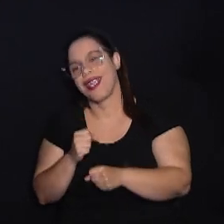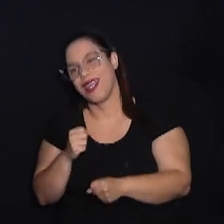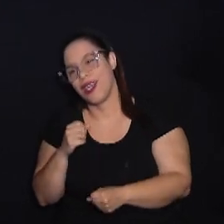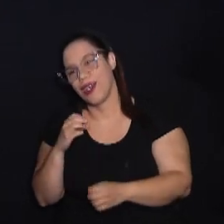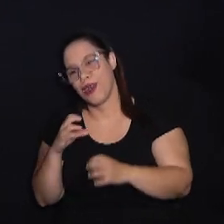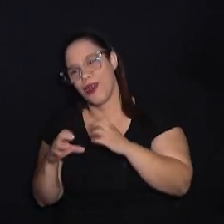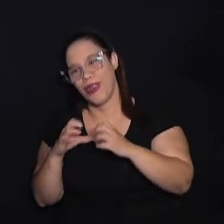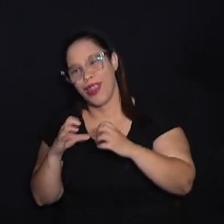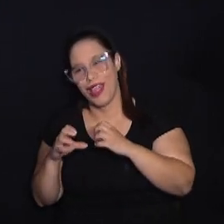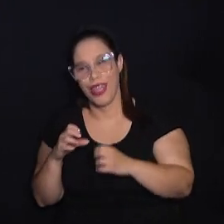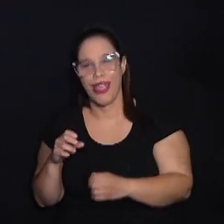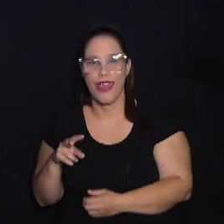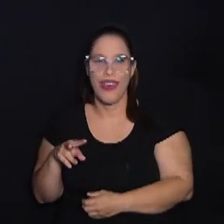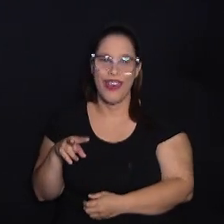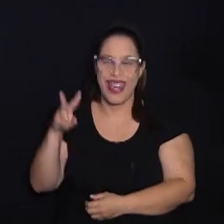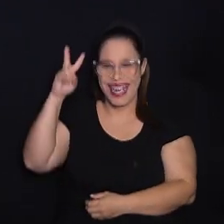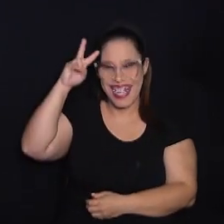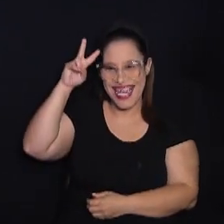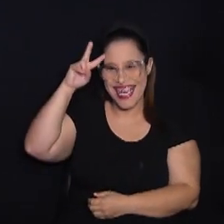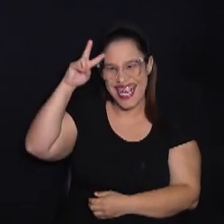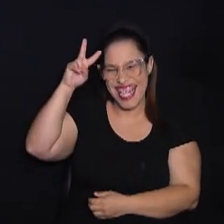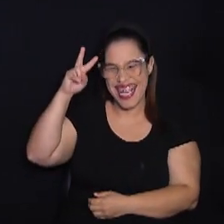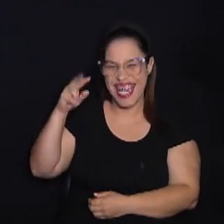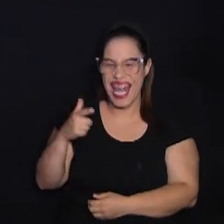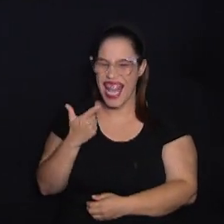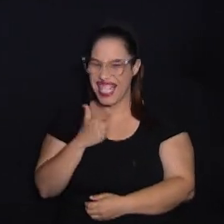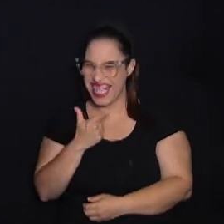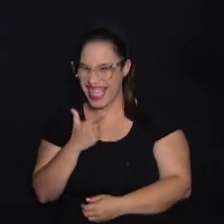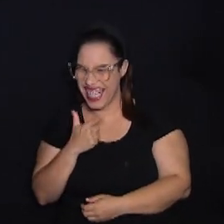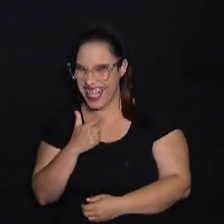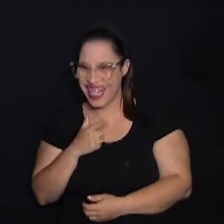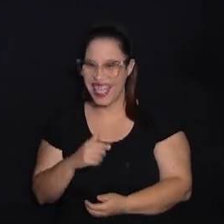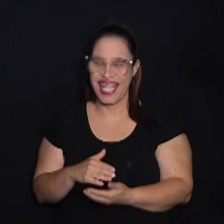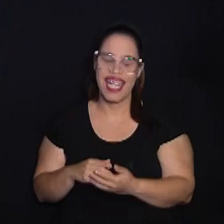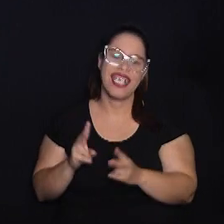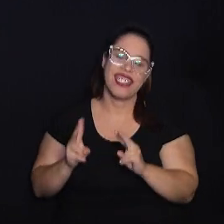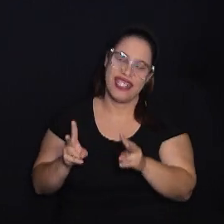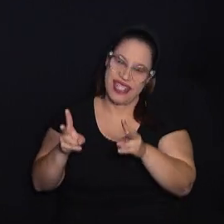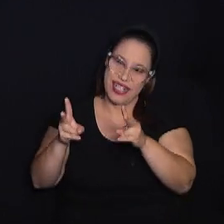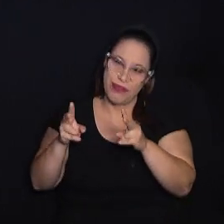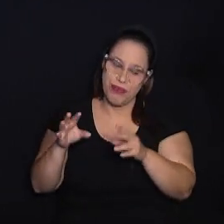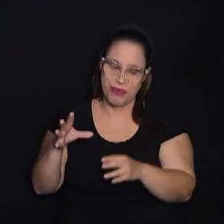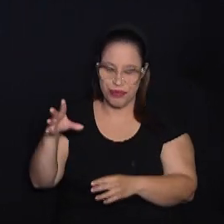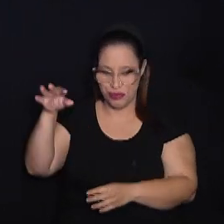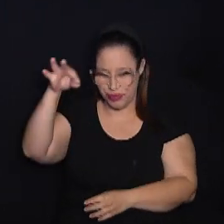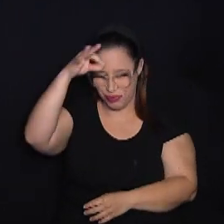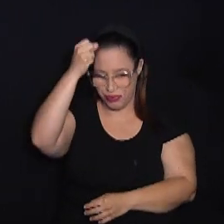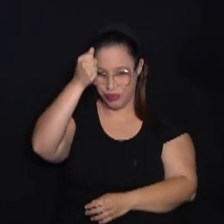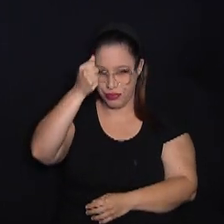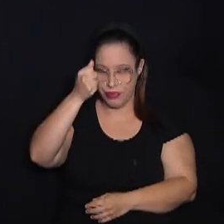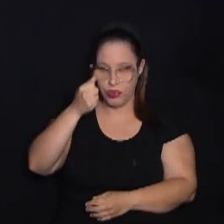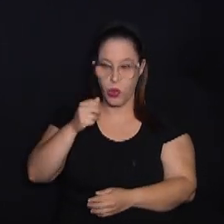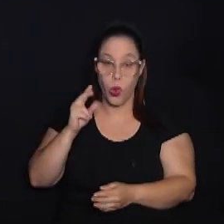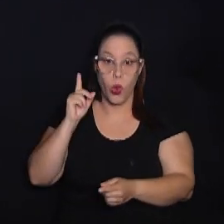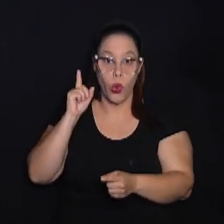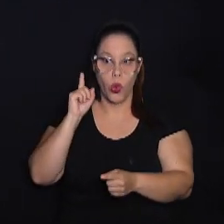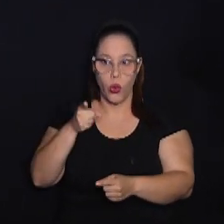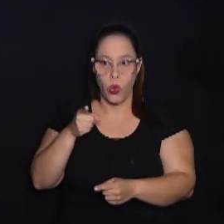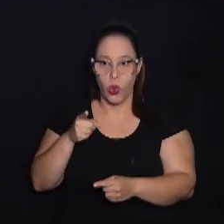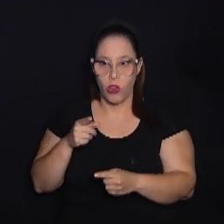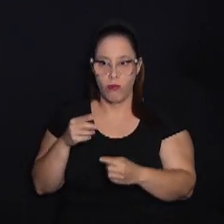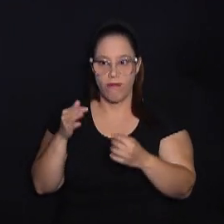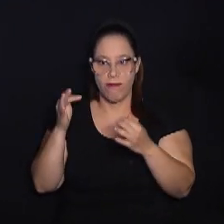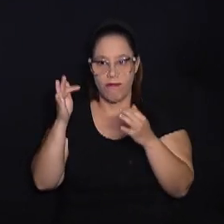de piada, e continuar. Ela tem muito talento. E agora eu queria lançar um desafio aqui, você falou